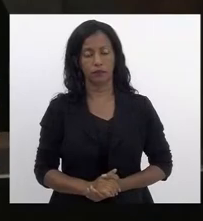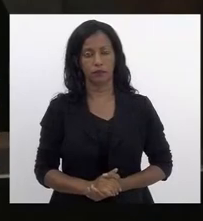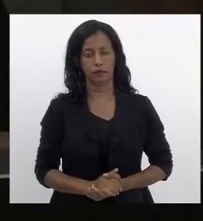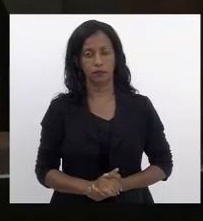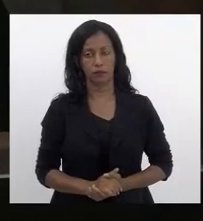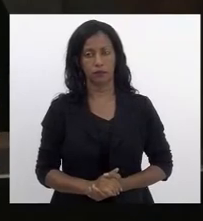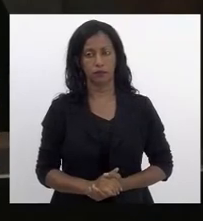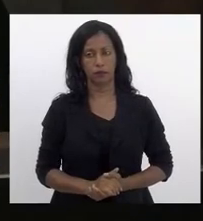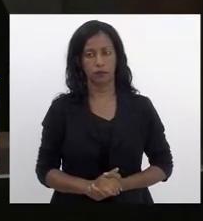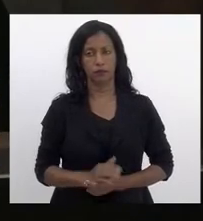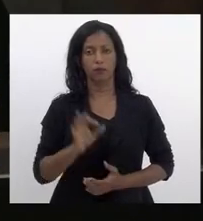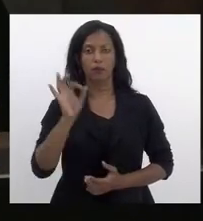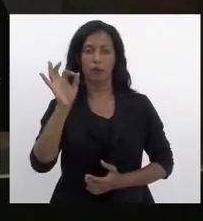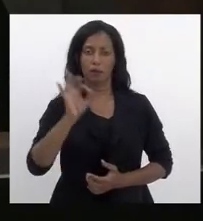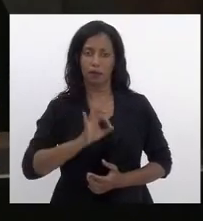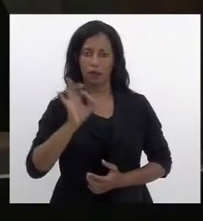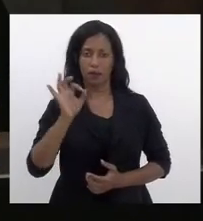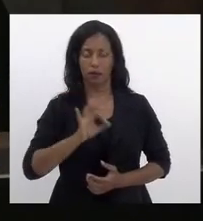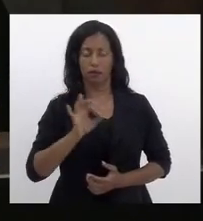No percentual,